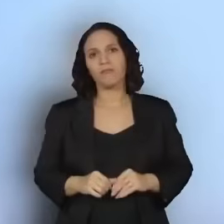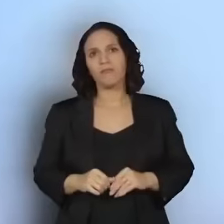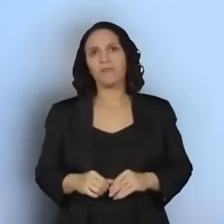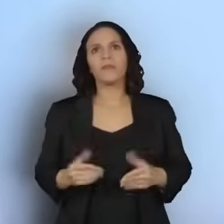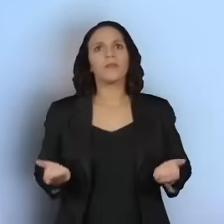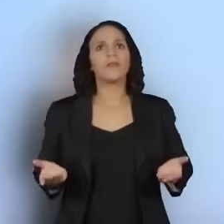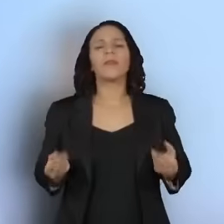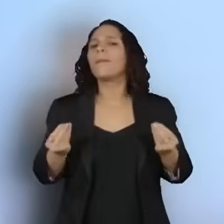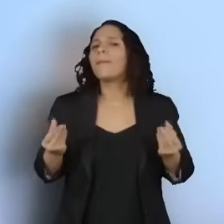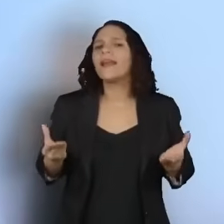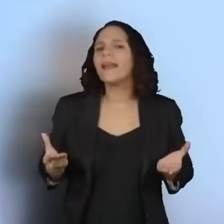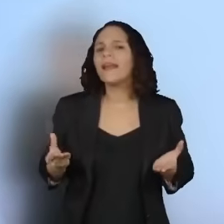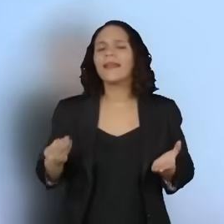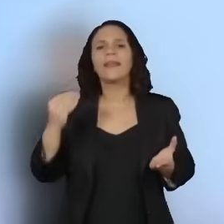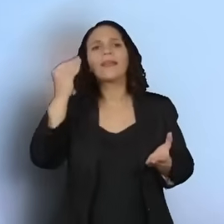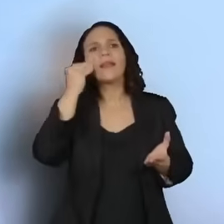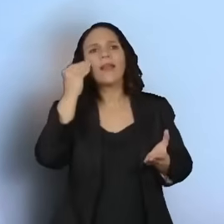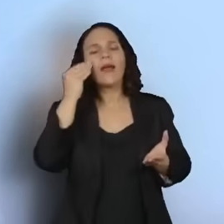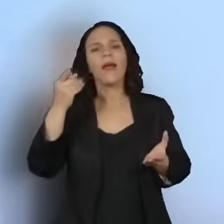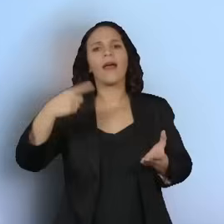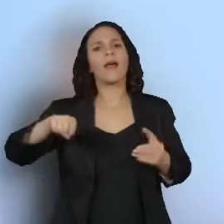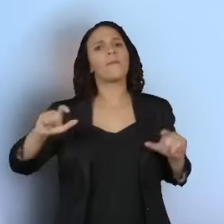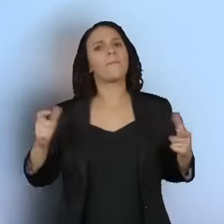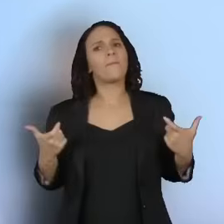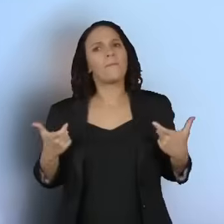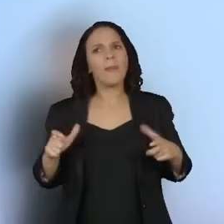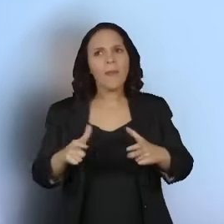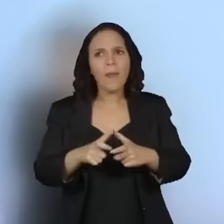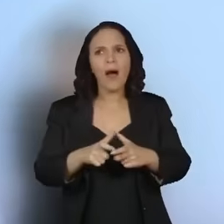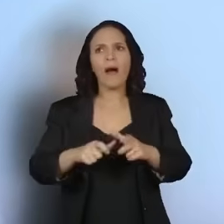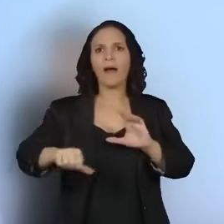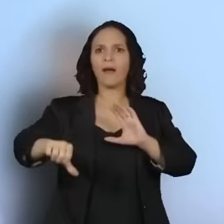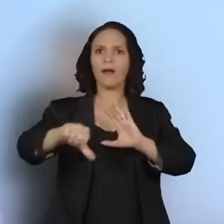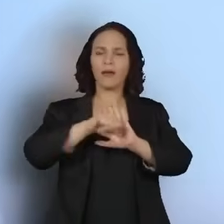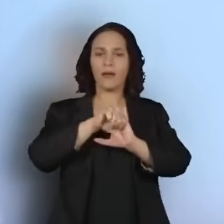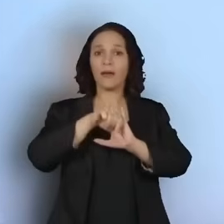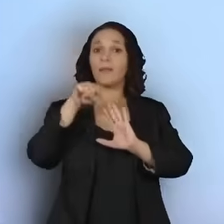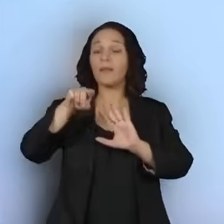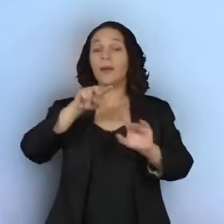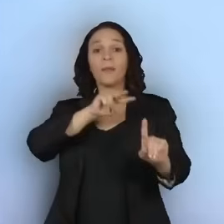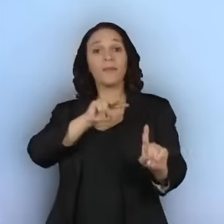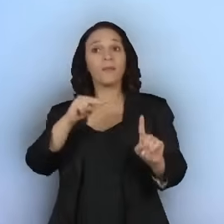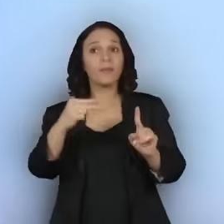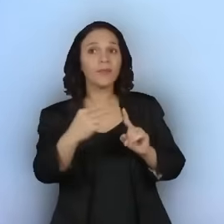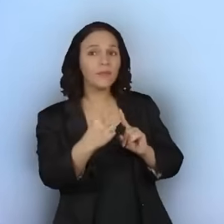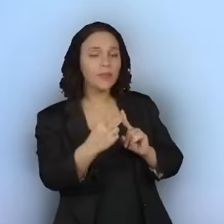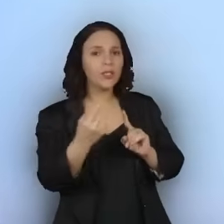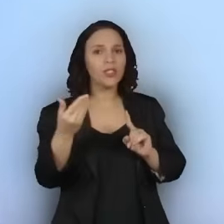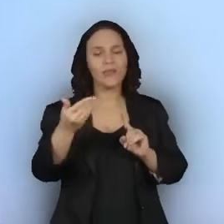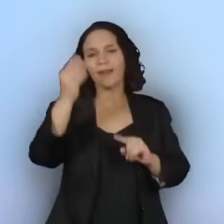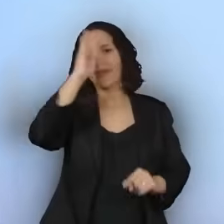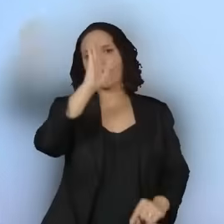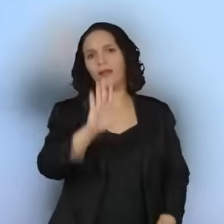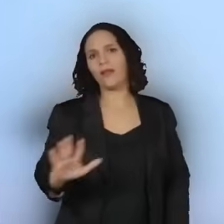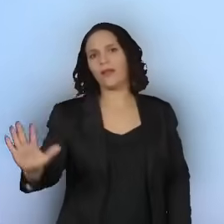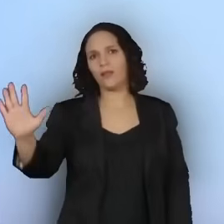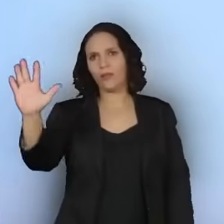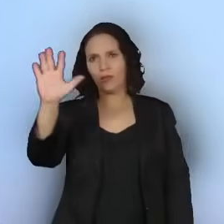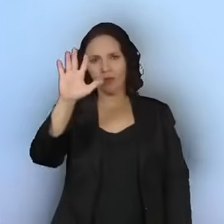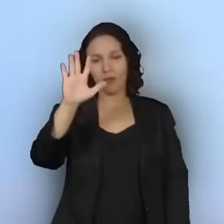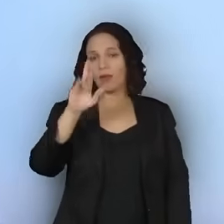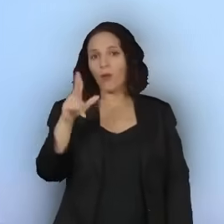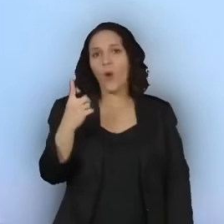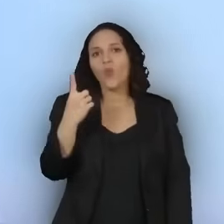para combater a nacionalidade, a criminalidade a partir de um ponto de vista nacional e não